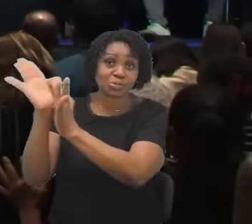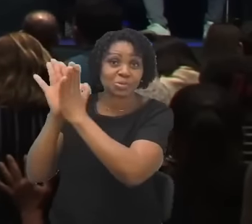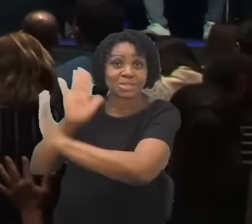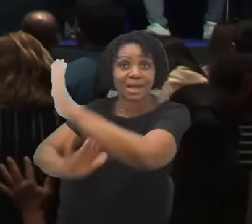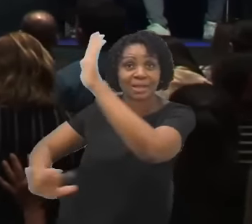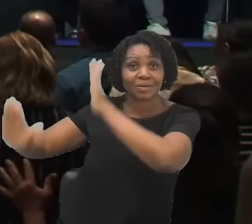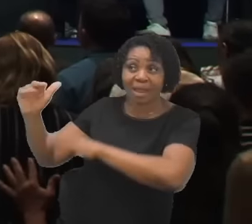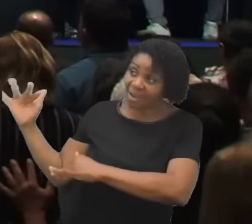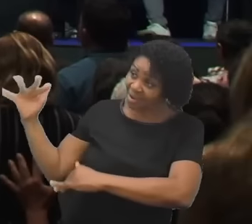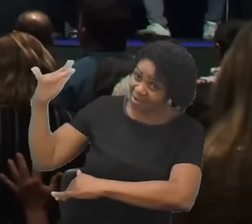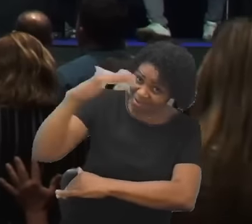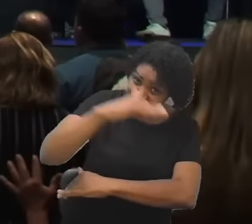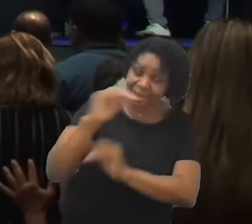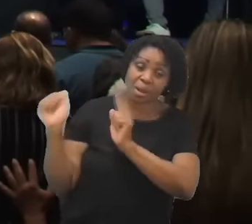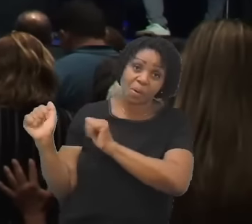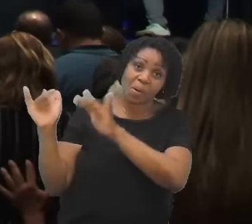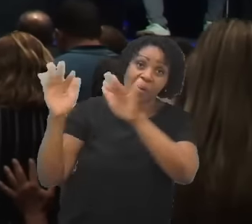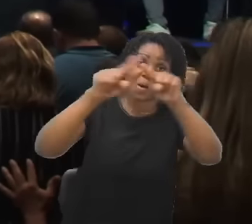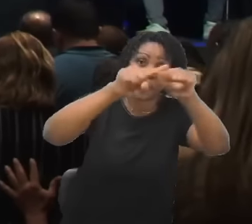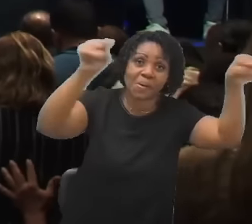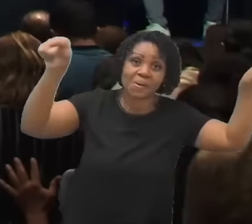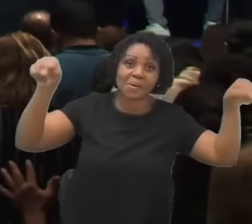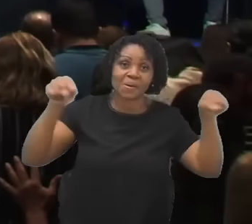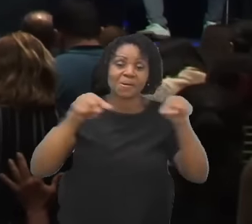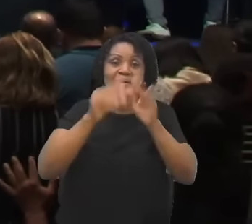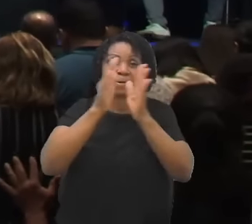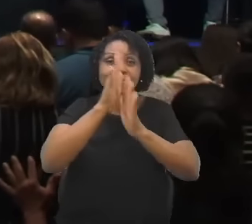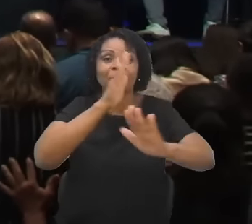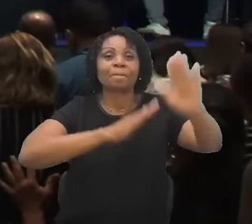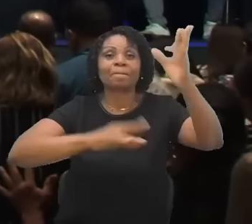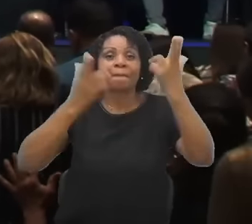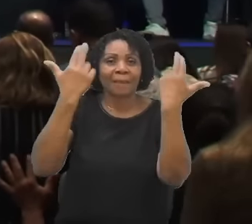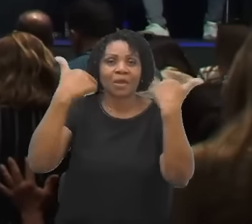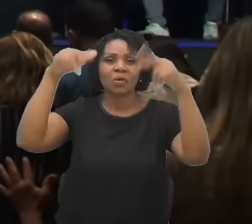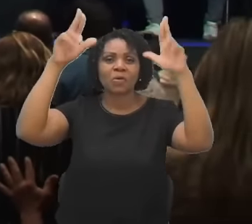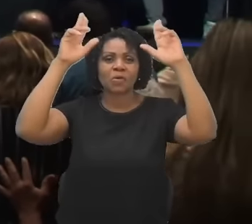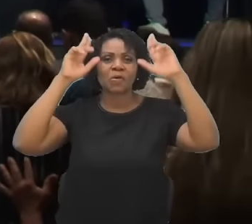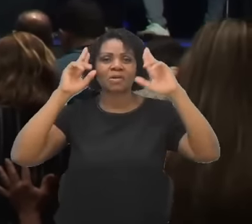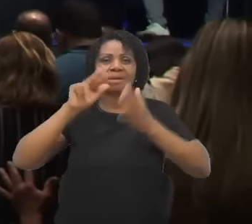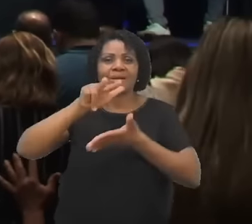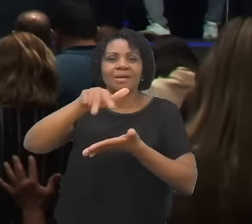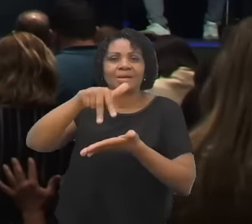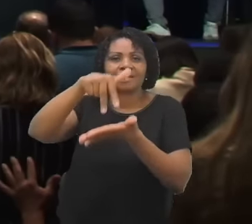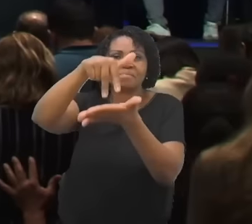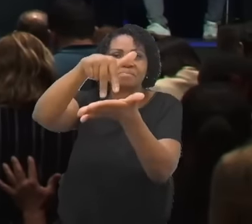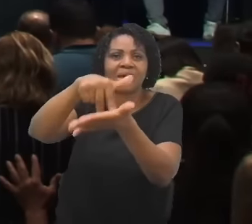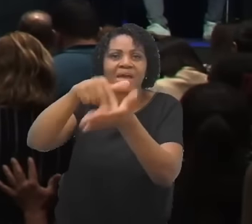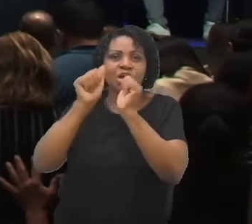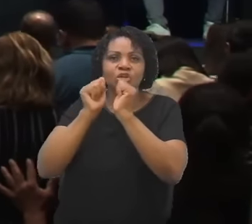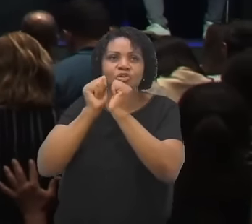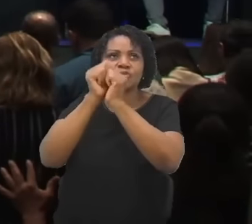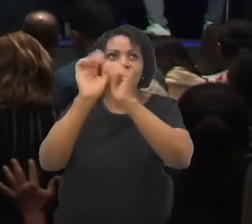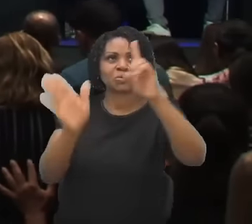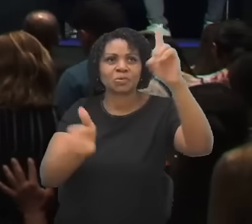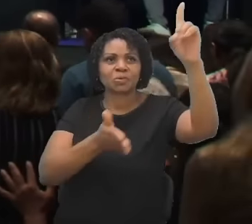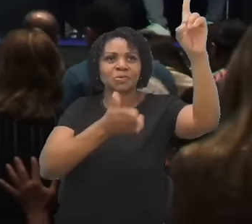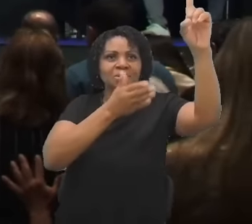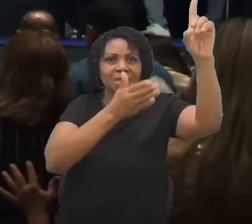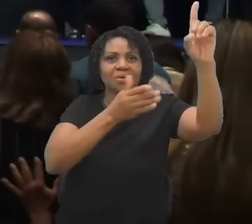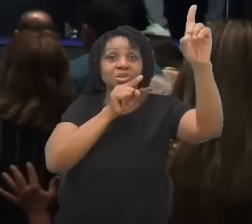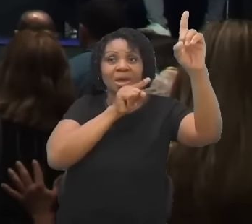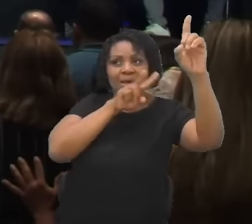aqui, entra, entra na sala do trono. E o Cordeiro que está em pé ao lado do trono.